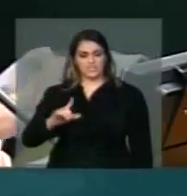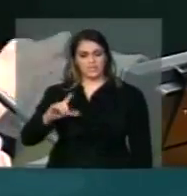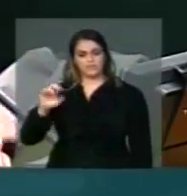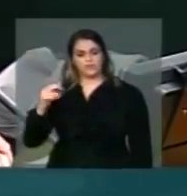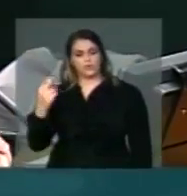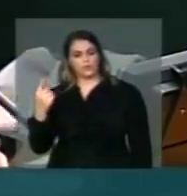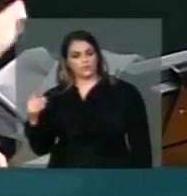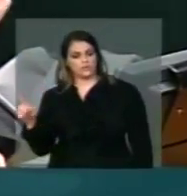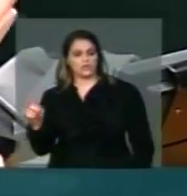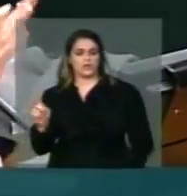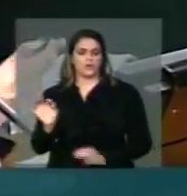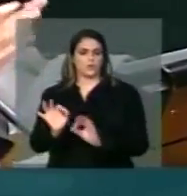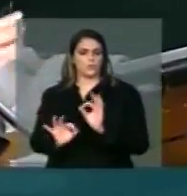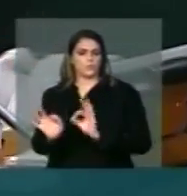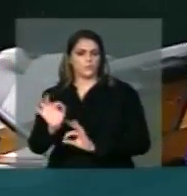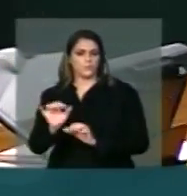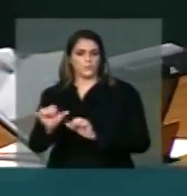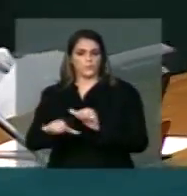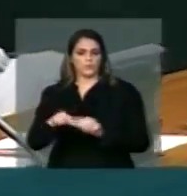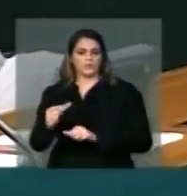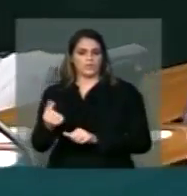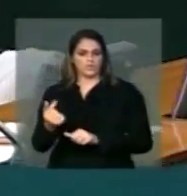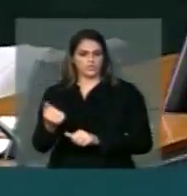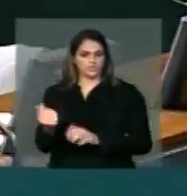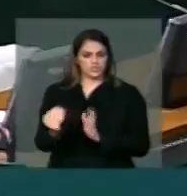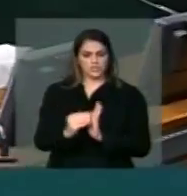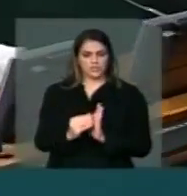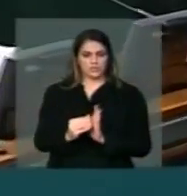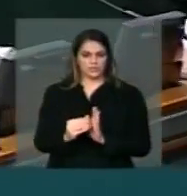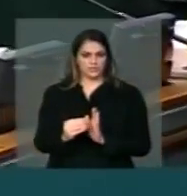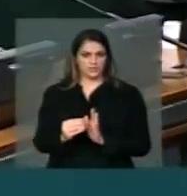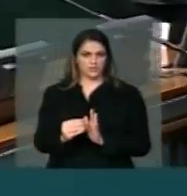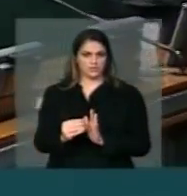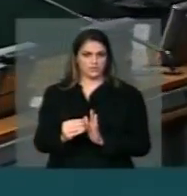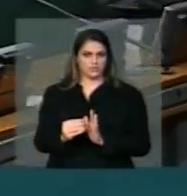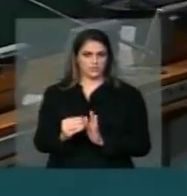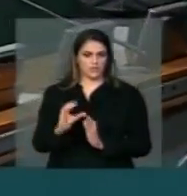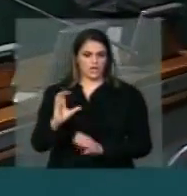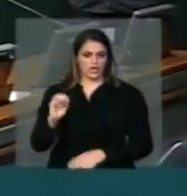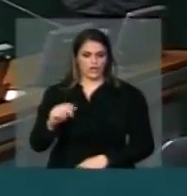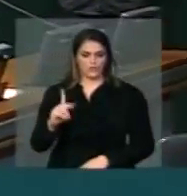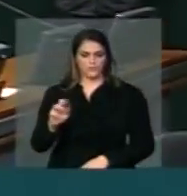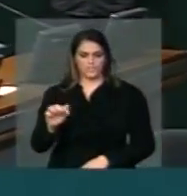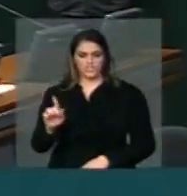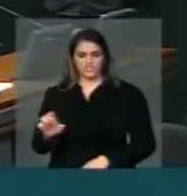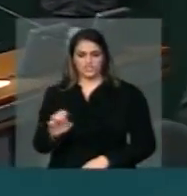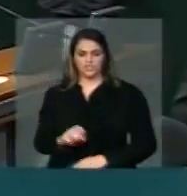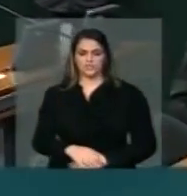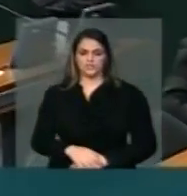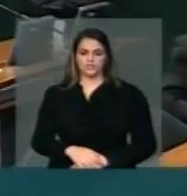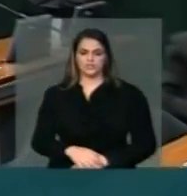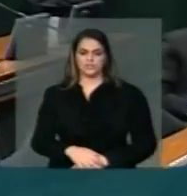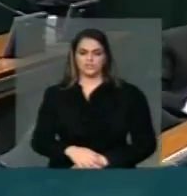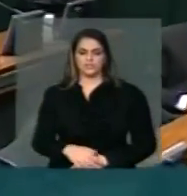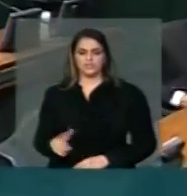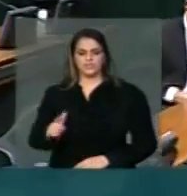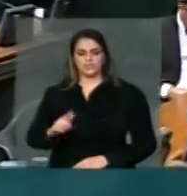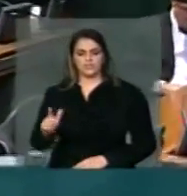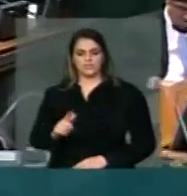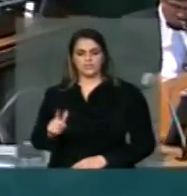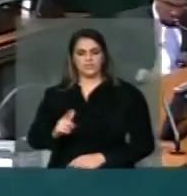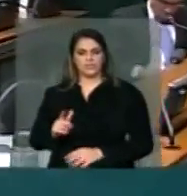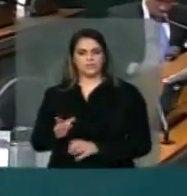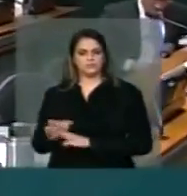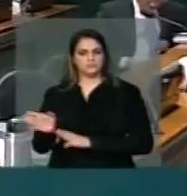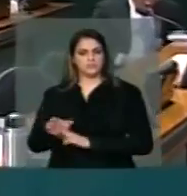preço e direcionamento, principalmente como coordenador que foi na questão do Comperge? Direcionamento, sim. Ajuste de